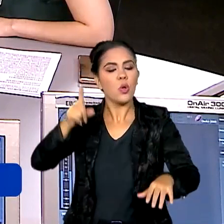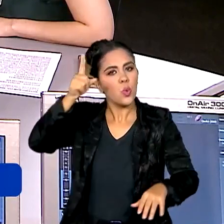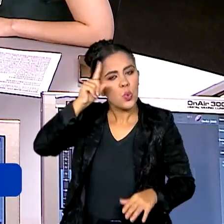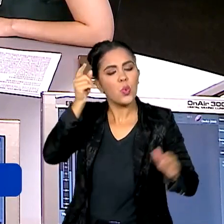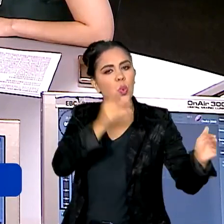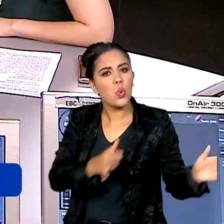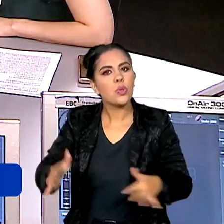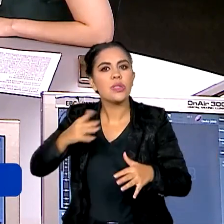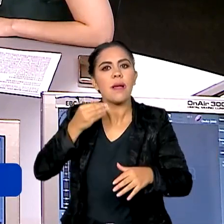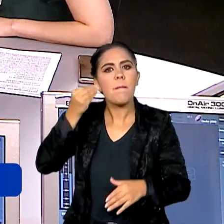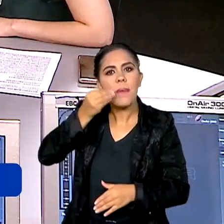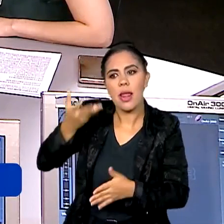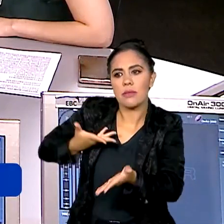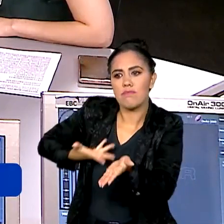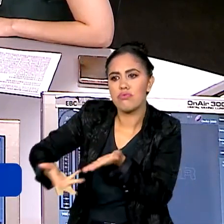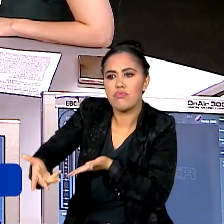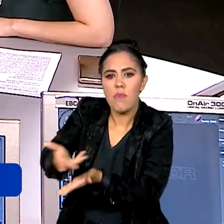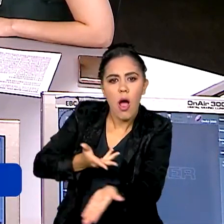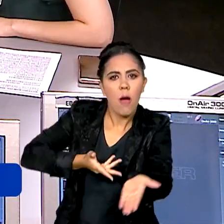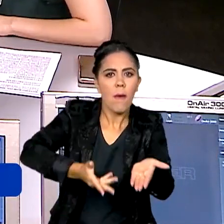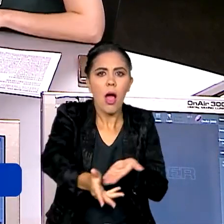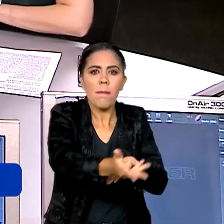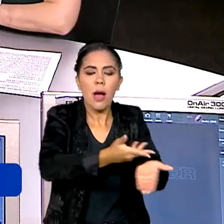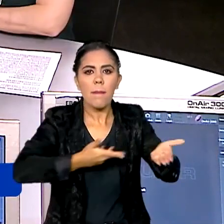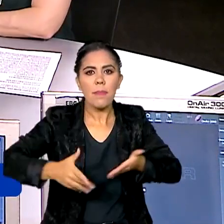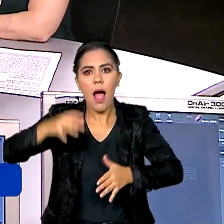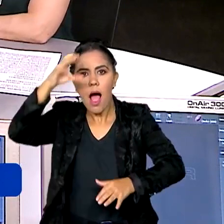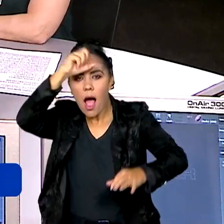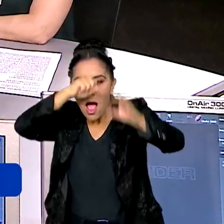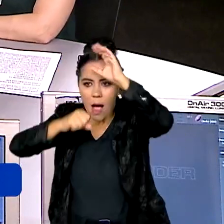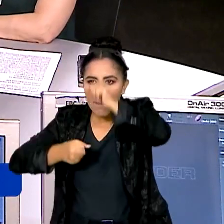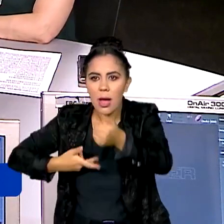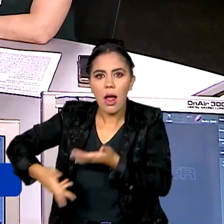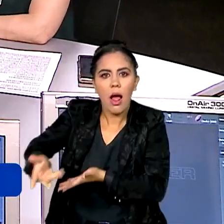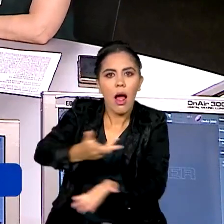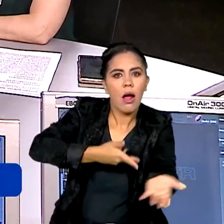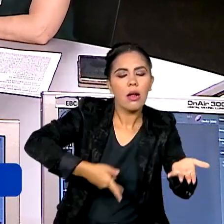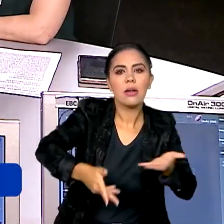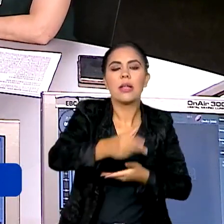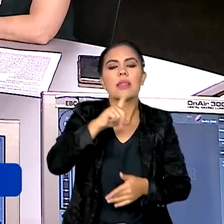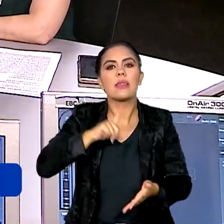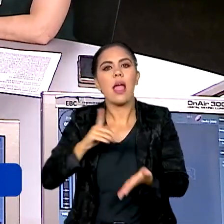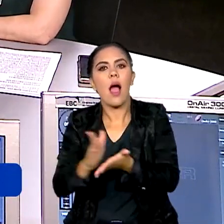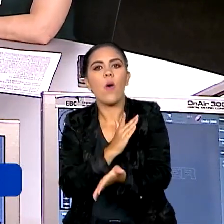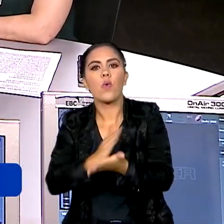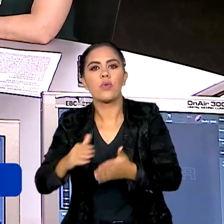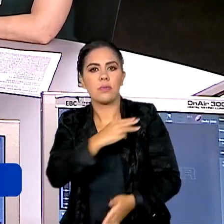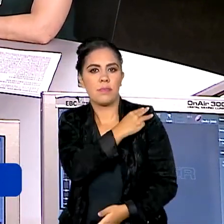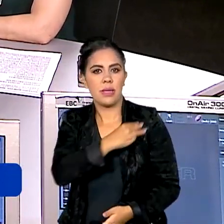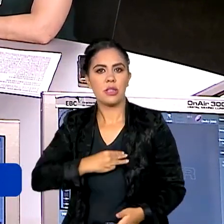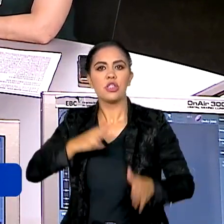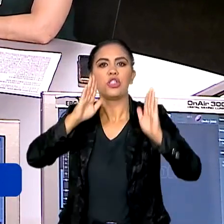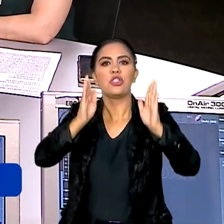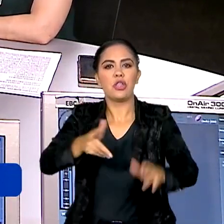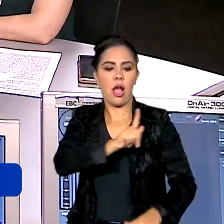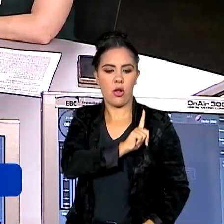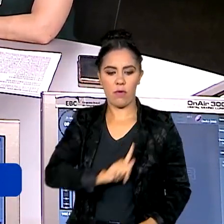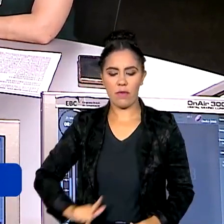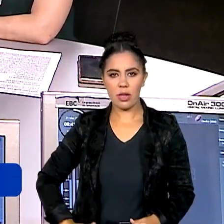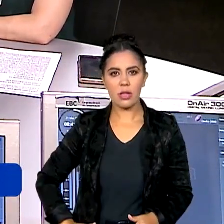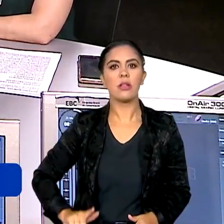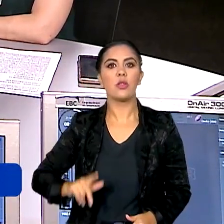trocando experiência, um aprendendo com o outro. Tem ministros que já foram governadores, que às vezes você está na melhor das